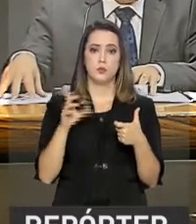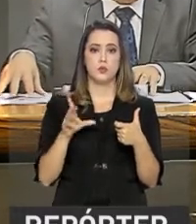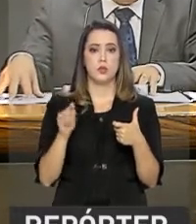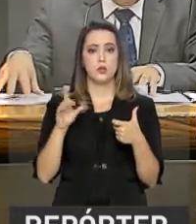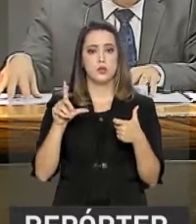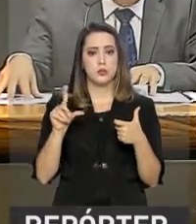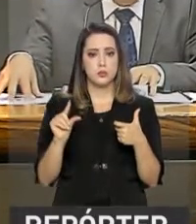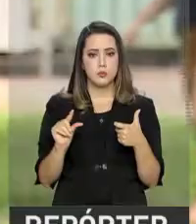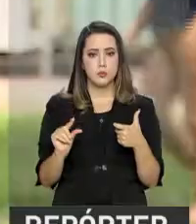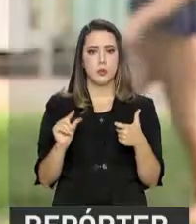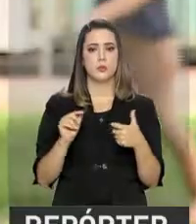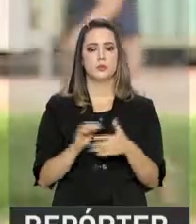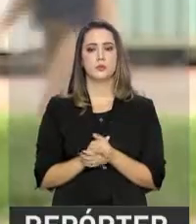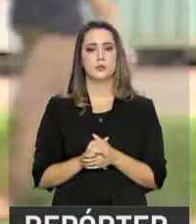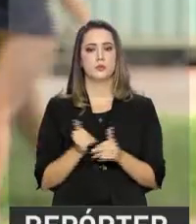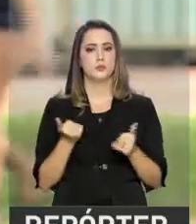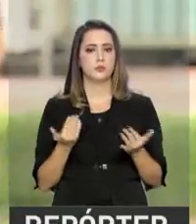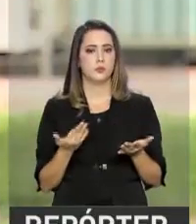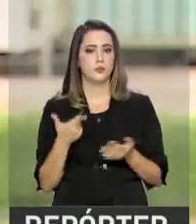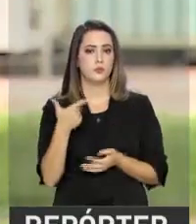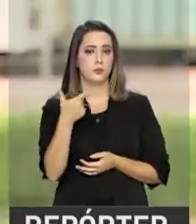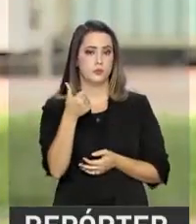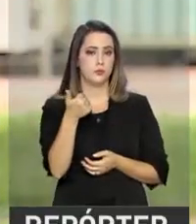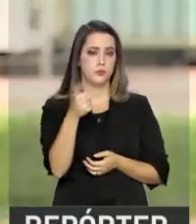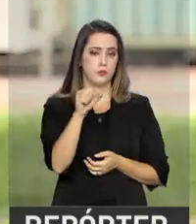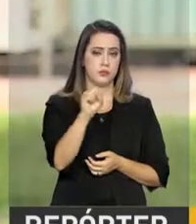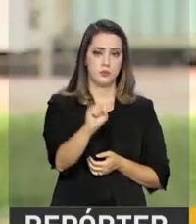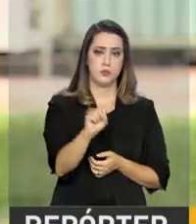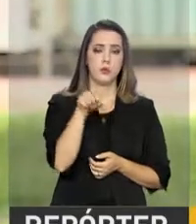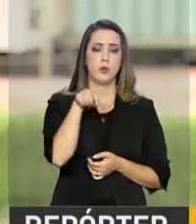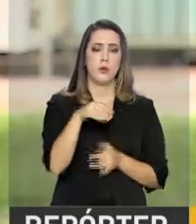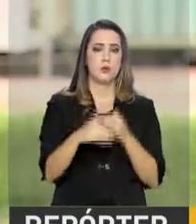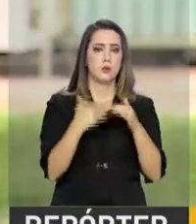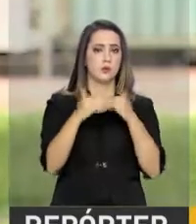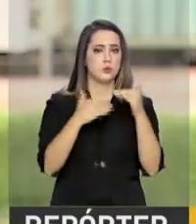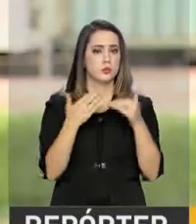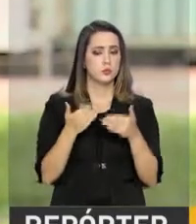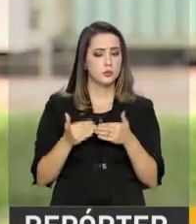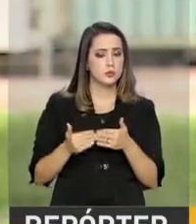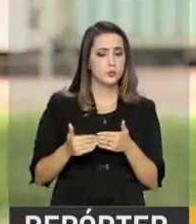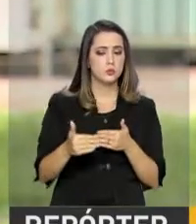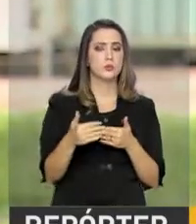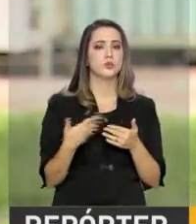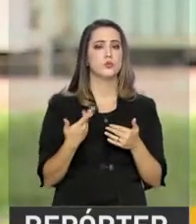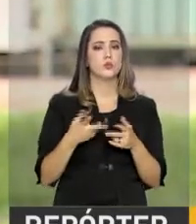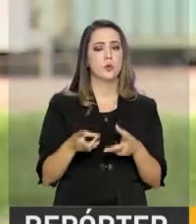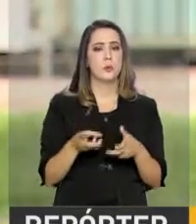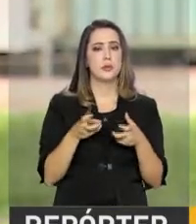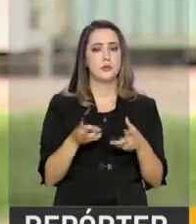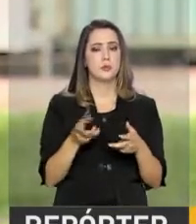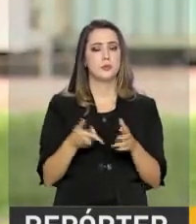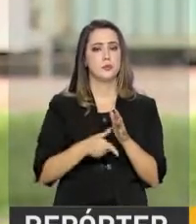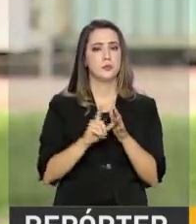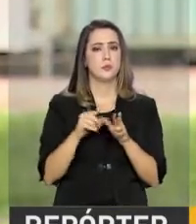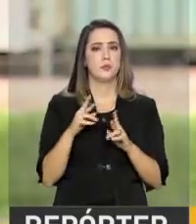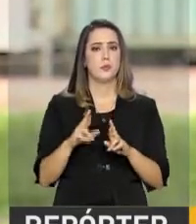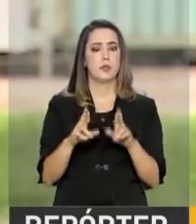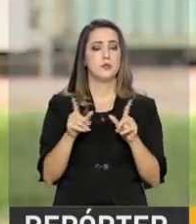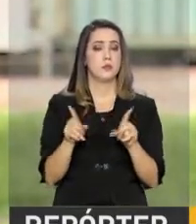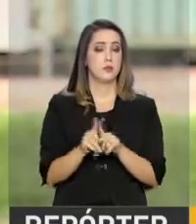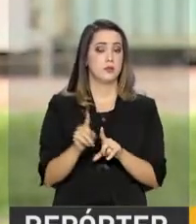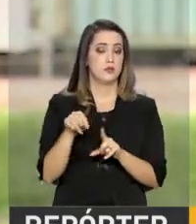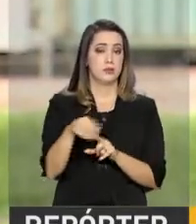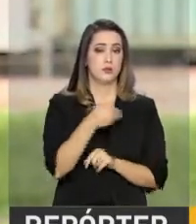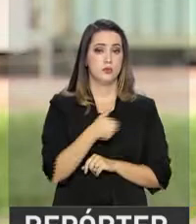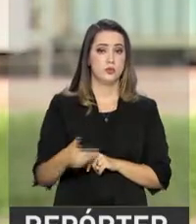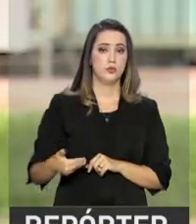tão aceleradamente. Para 2018, o governo manteve a previsão que tinha sido definida anteriormente. A expectativa é